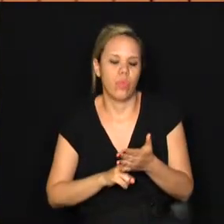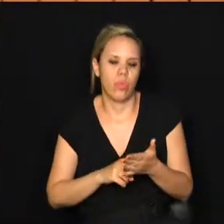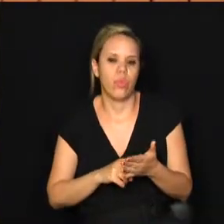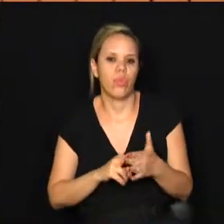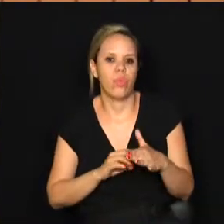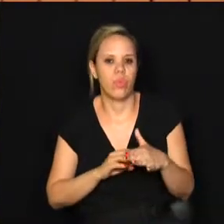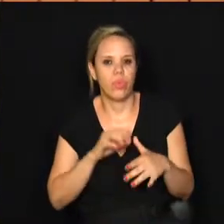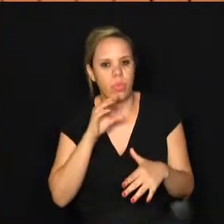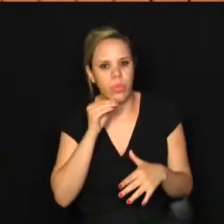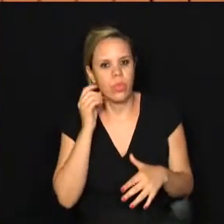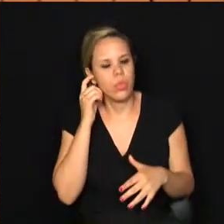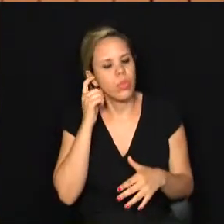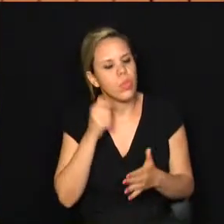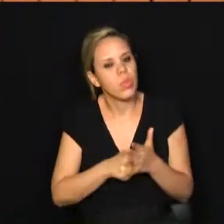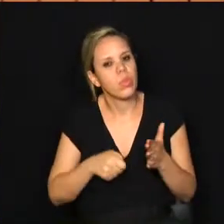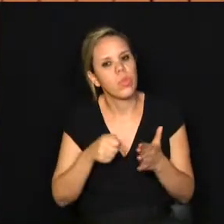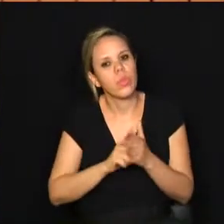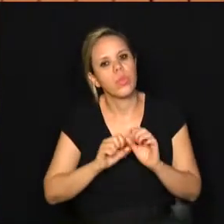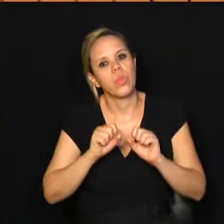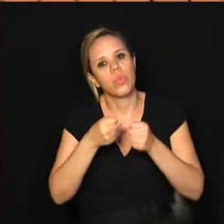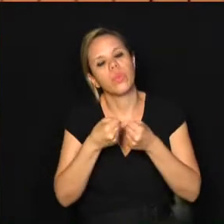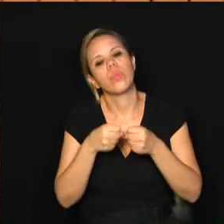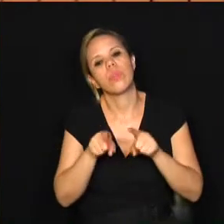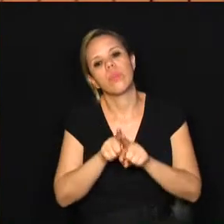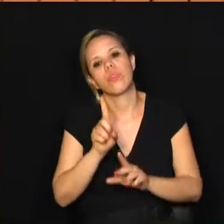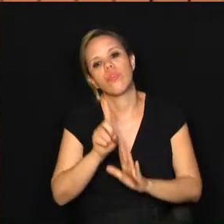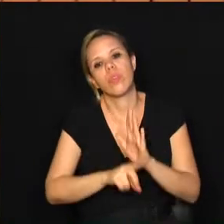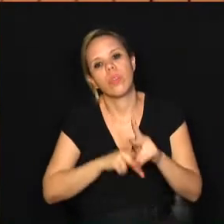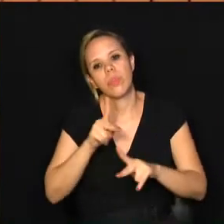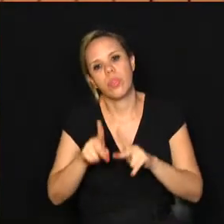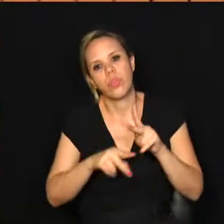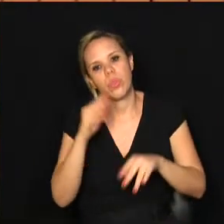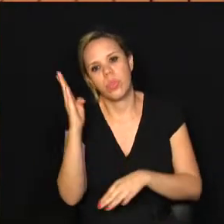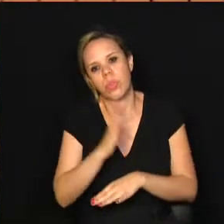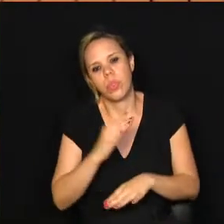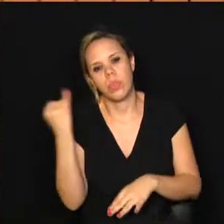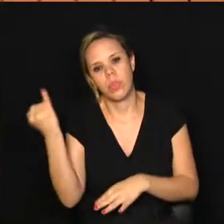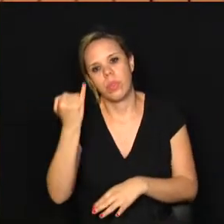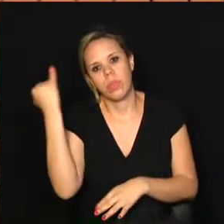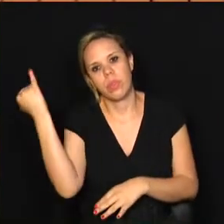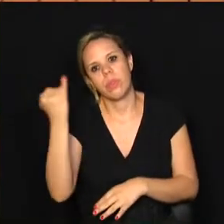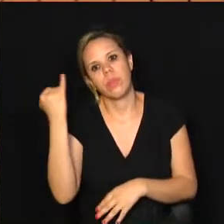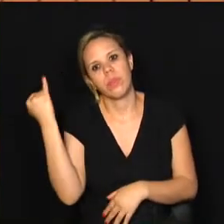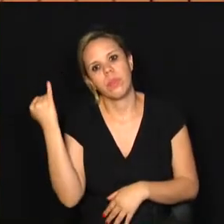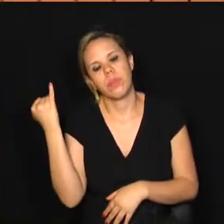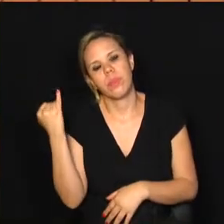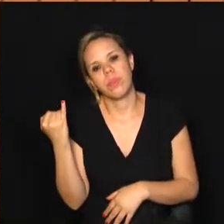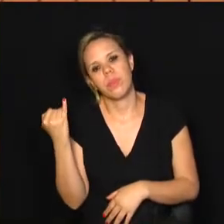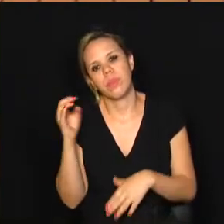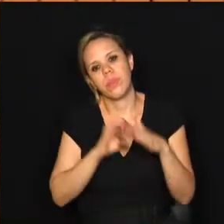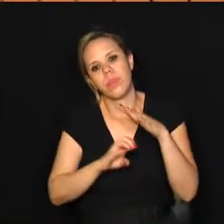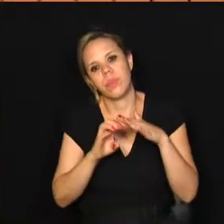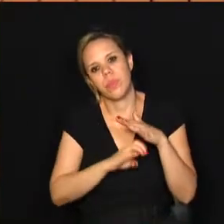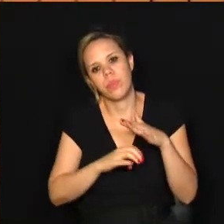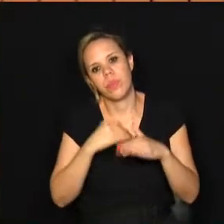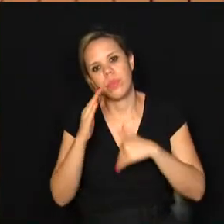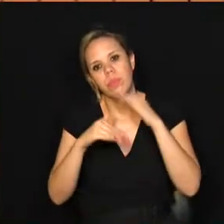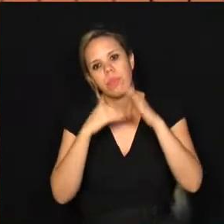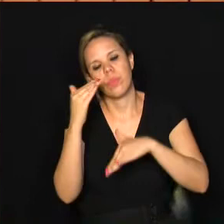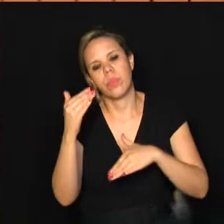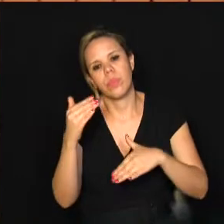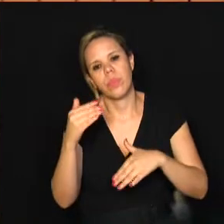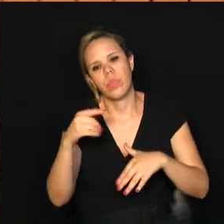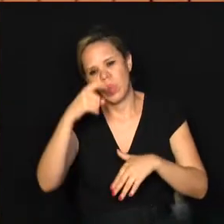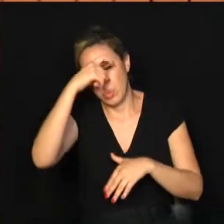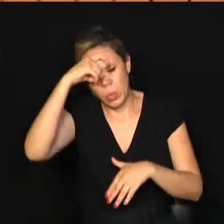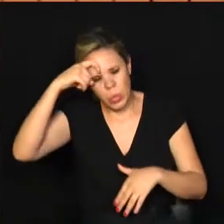suas reivindicações, mas também na defesa do povo brasileiro nessa importante empresa construída com o suor de